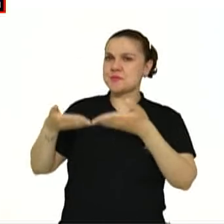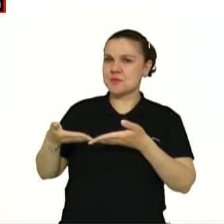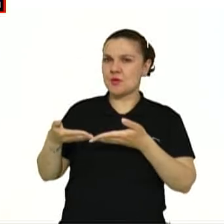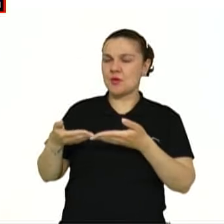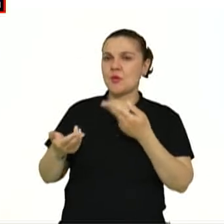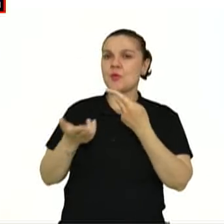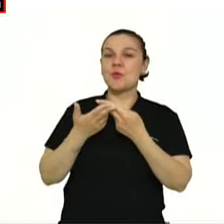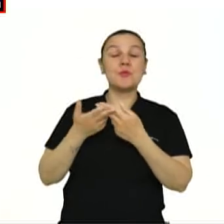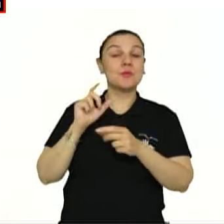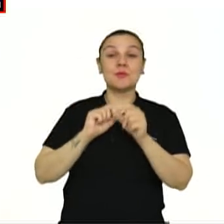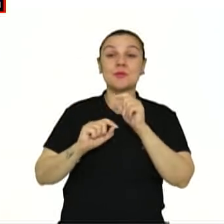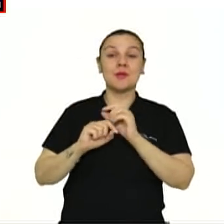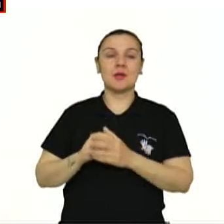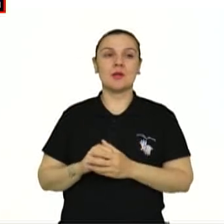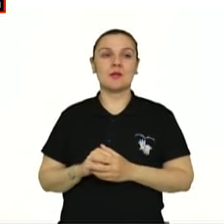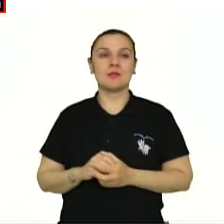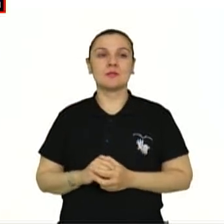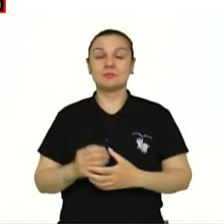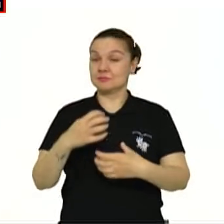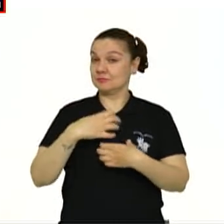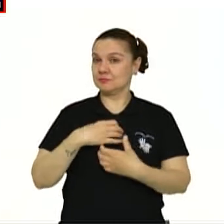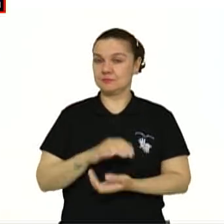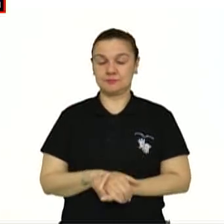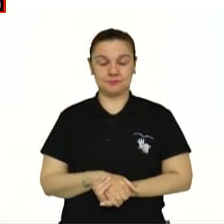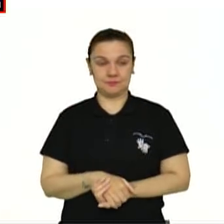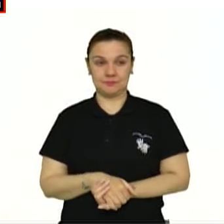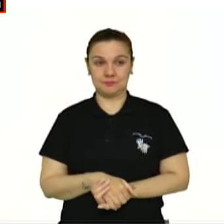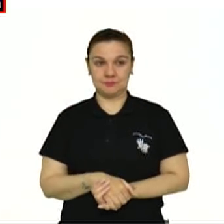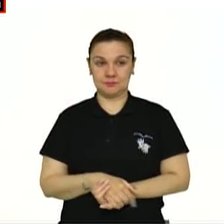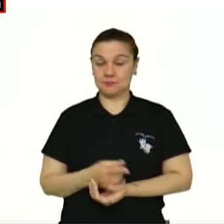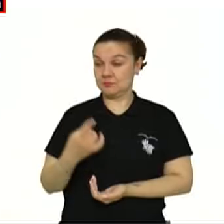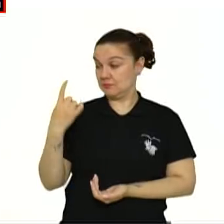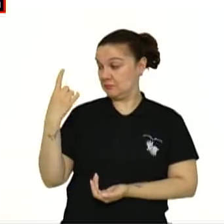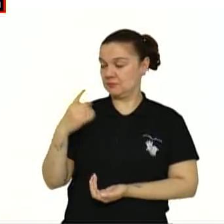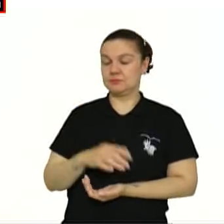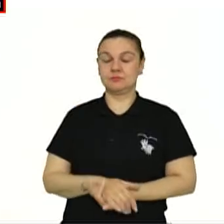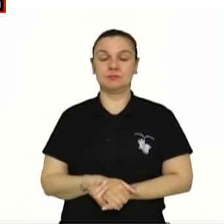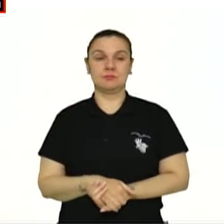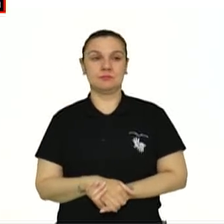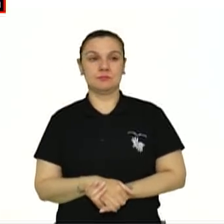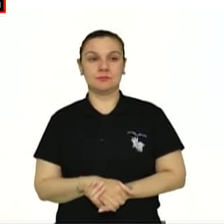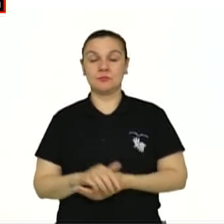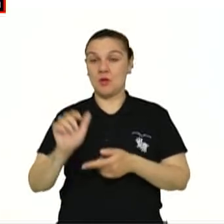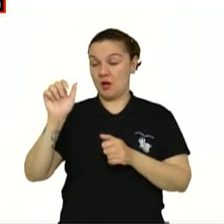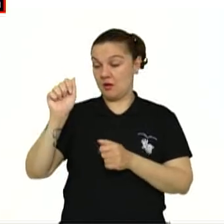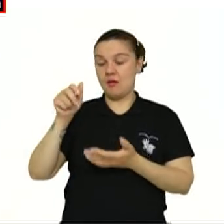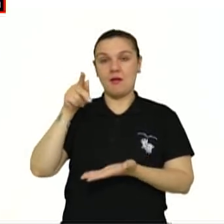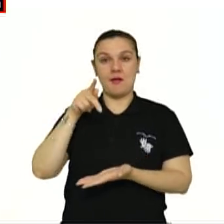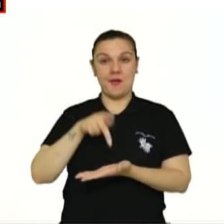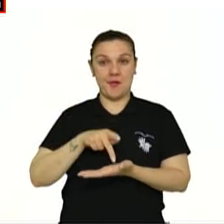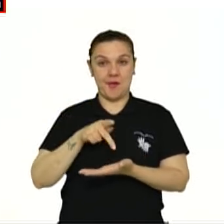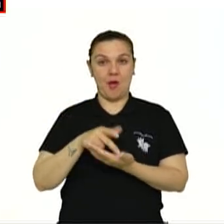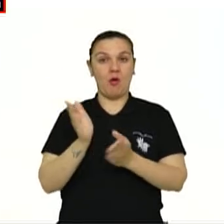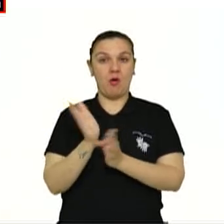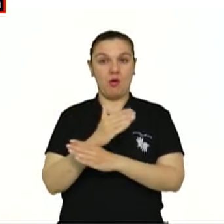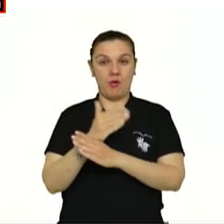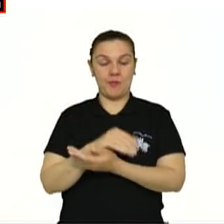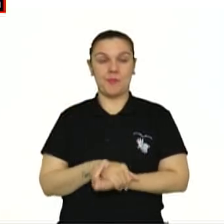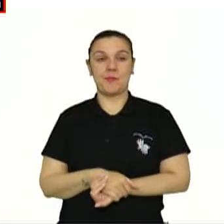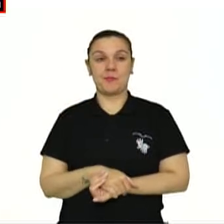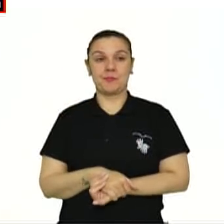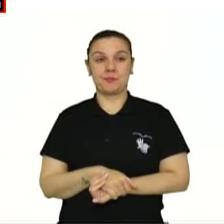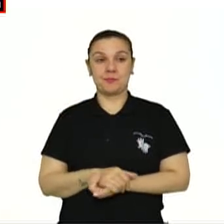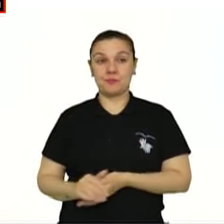ser utilizada em quais sentidos, tá? Então, observe aqui as opções. No sentido real e